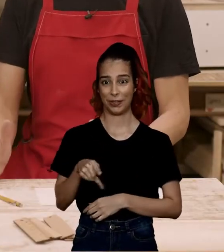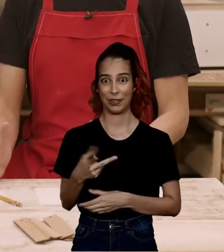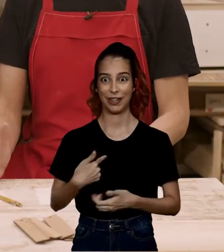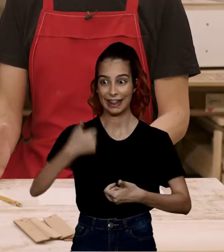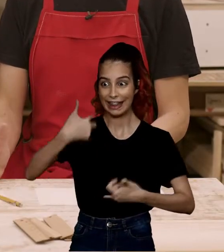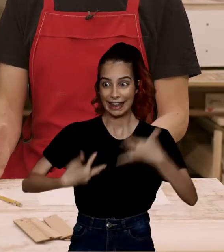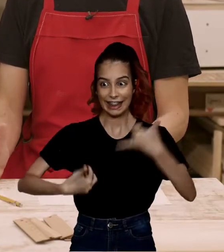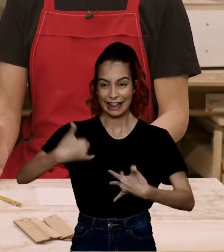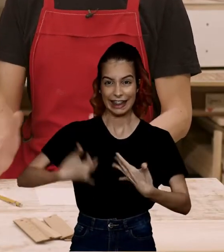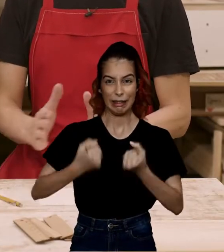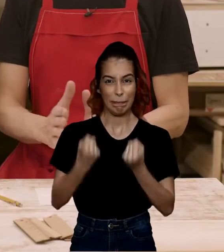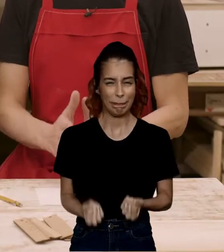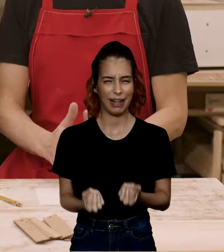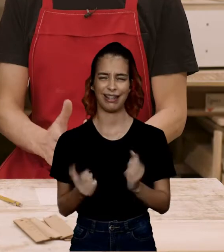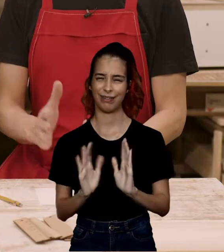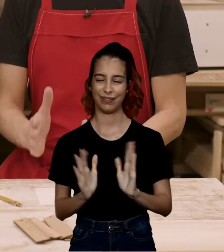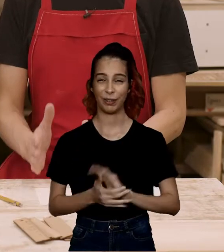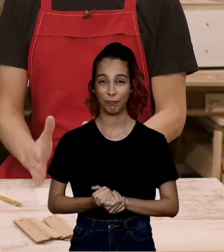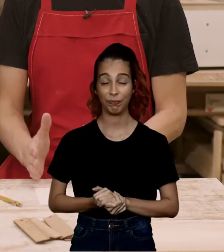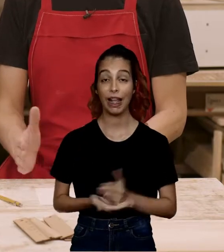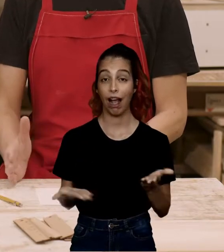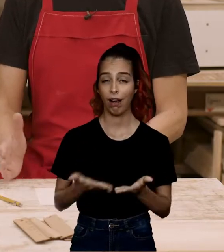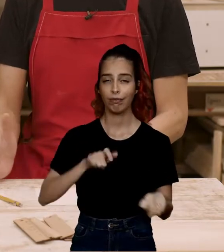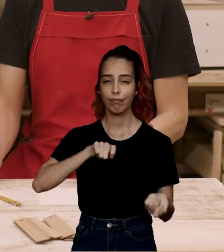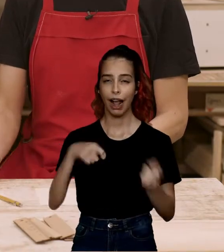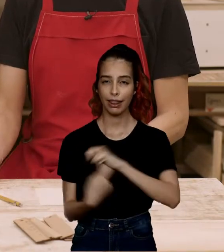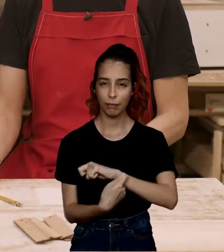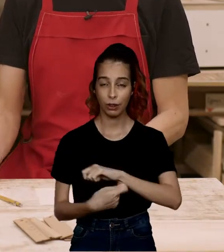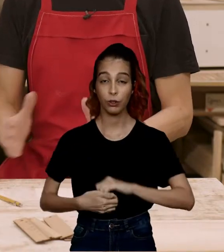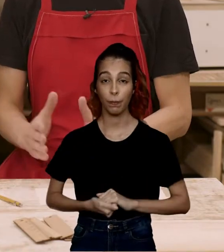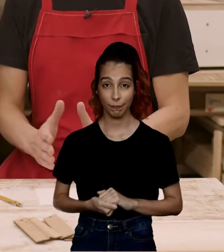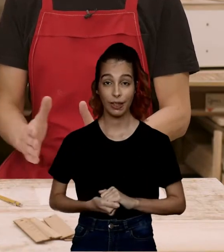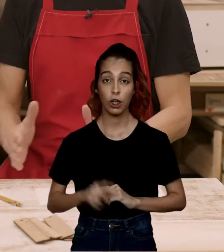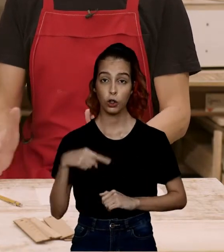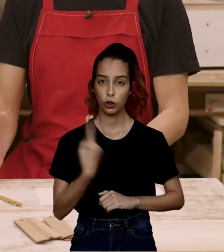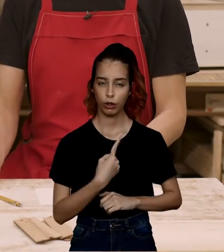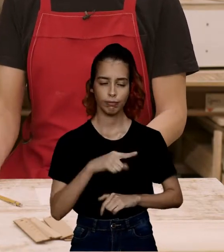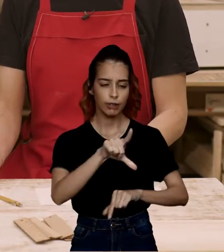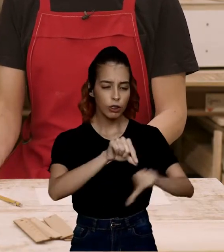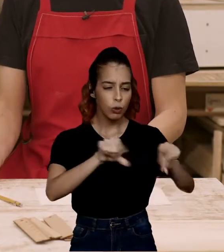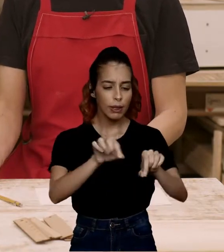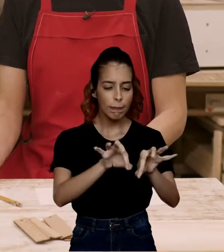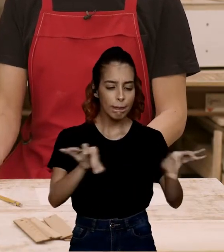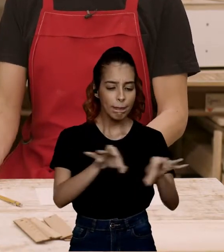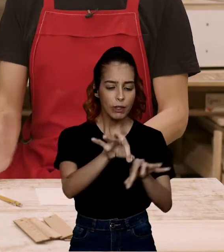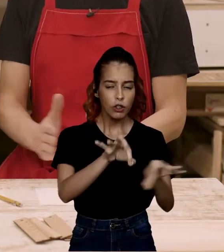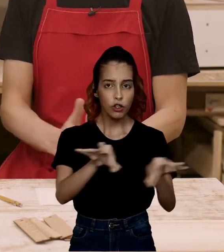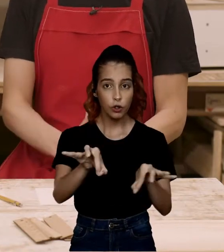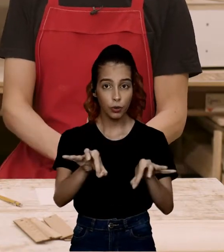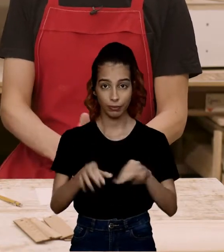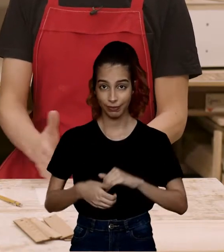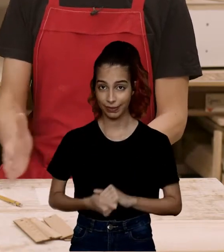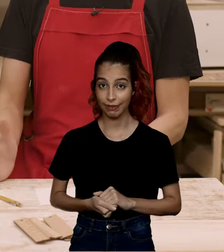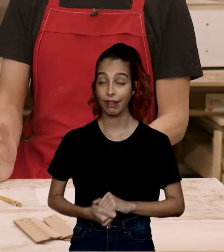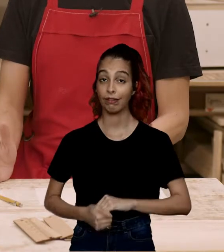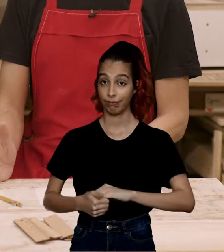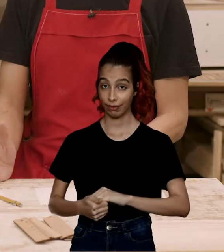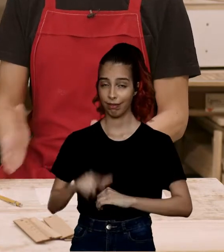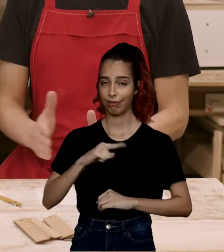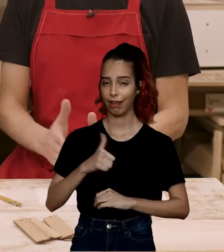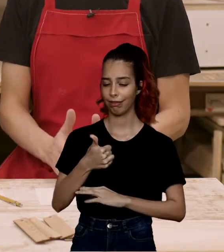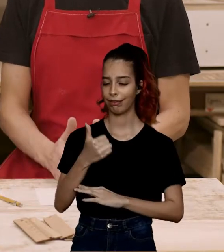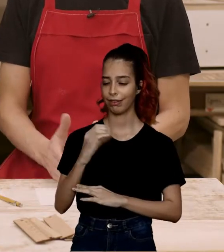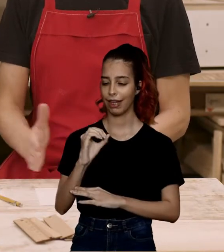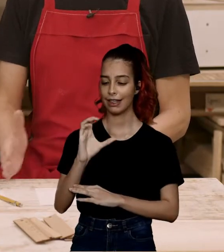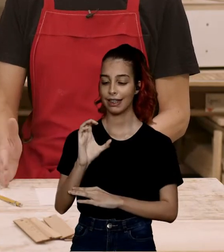fez uma modulação. A gente vai escolher algumas medidas para que a gente trabalhe em cima dessas medidas. E elas são